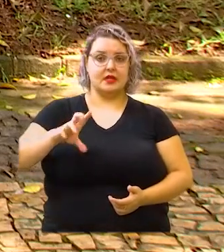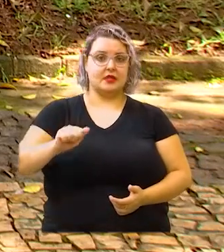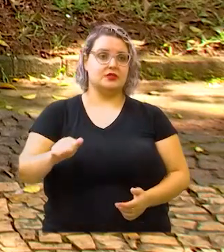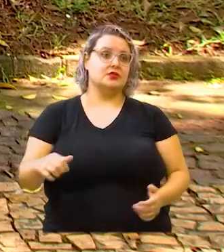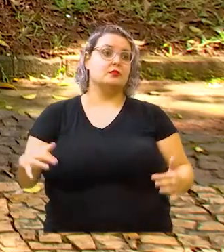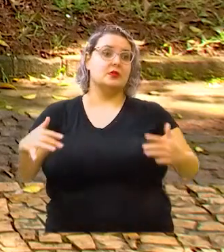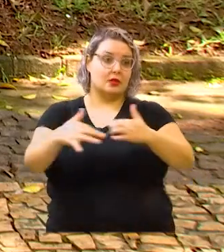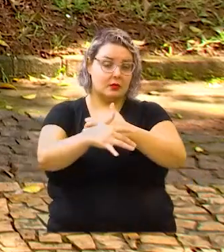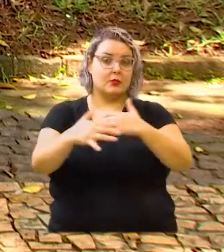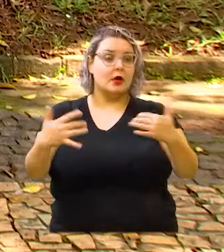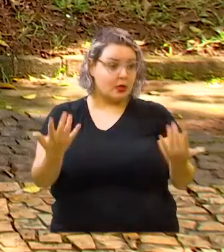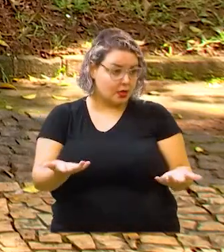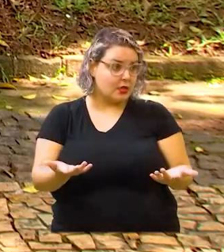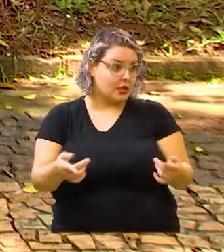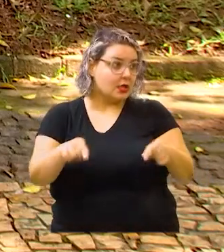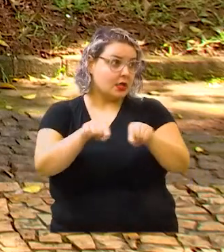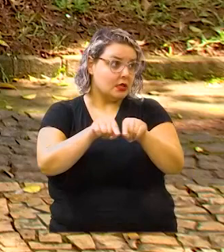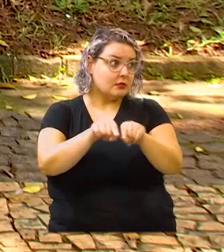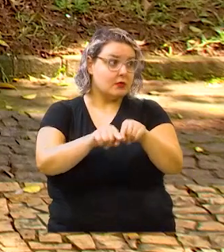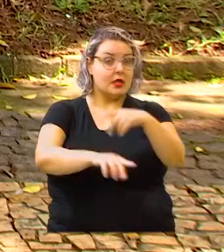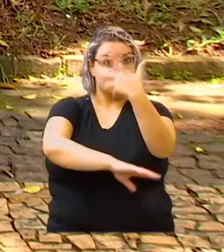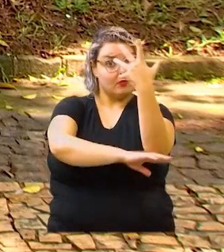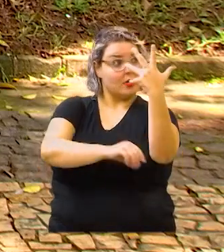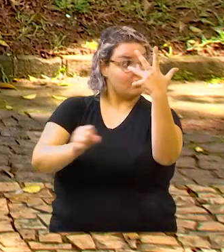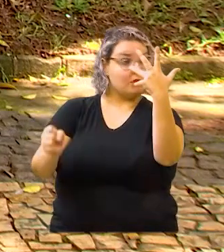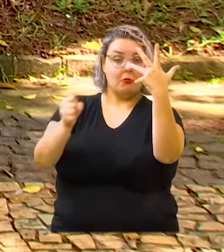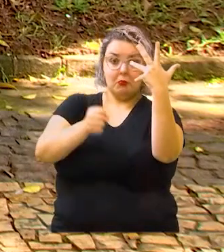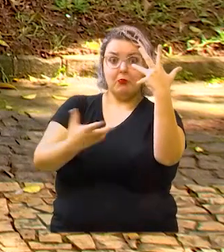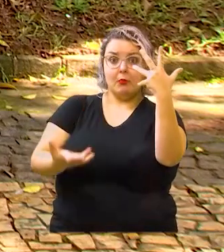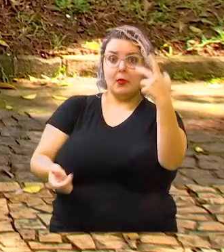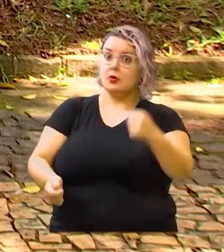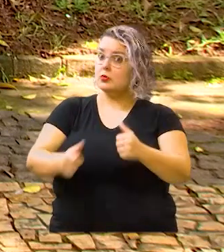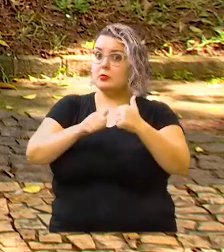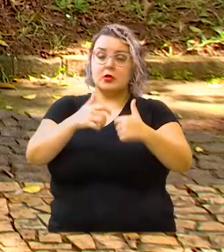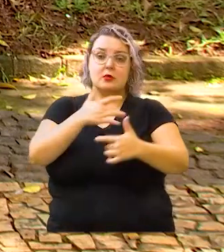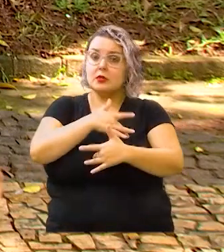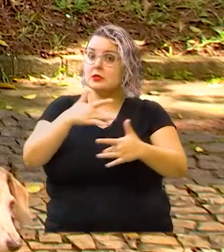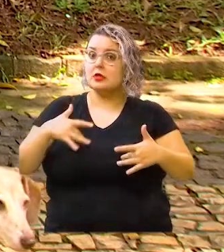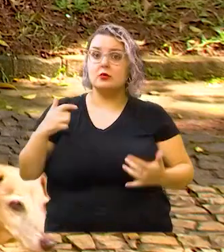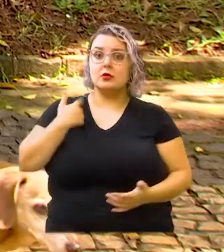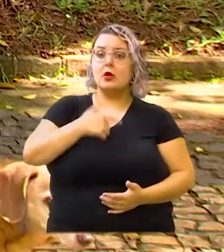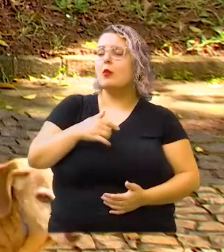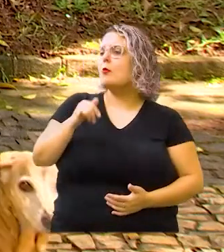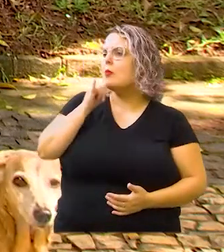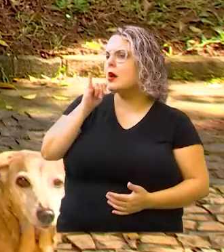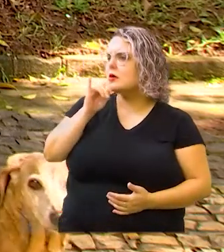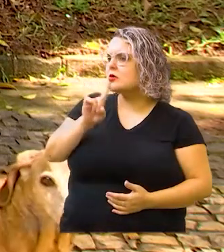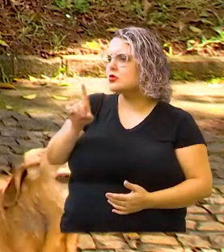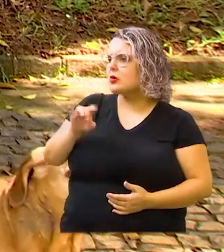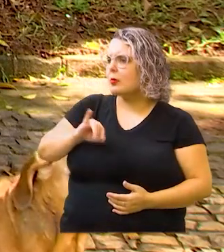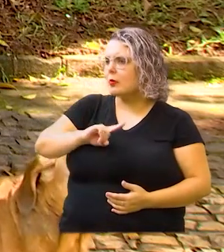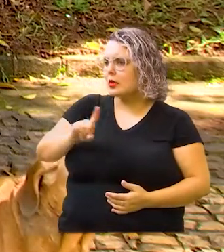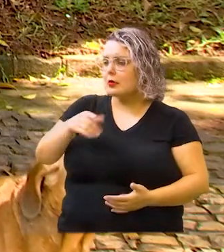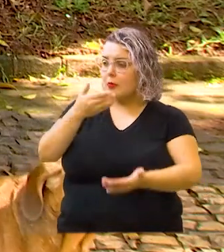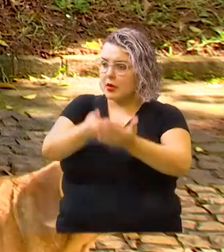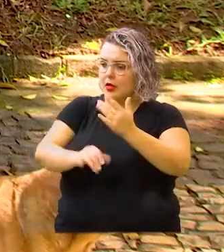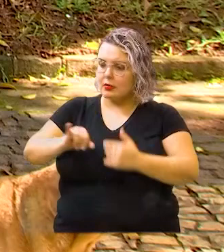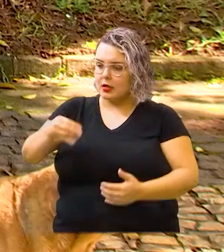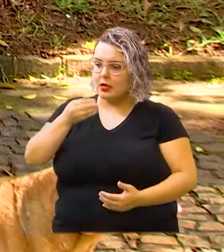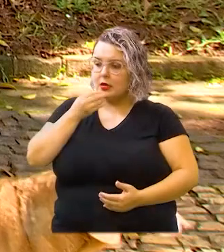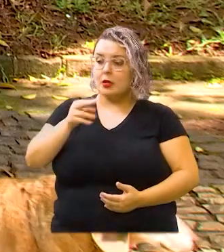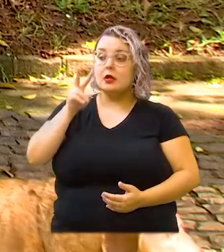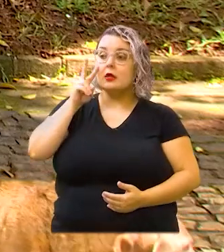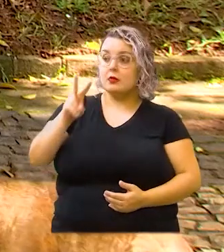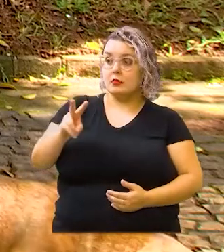as árvores, elas têm um aspecto muito poderoso do benefício da saúde da gente. Por exemplo, Denise, só para não perder o gancho, a gente está